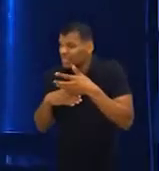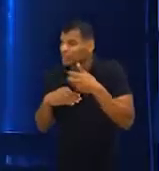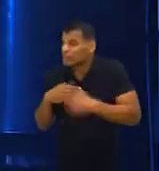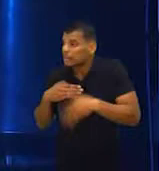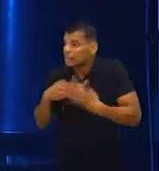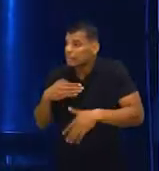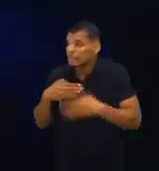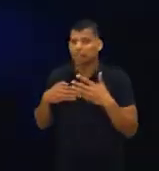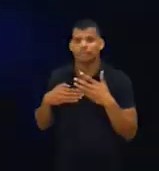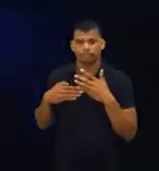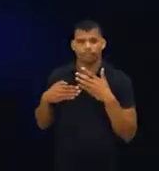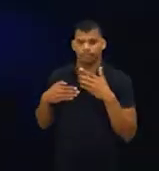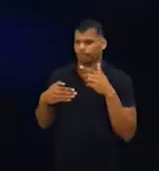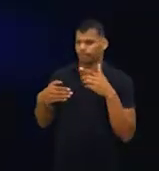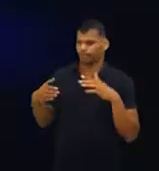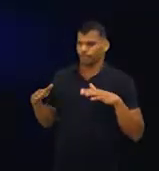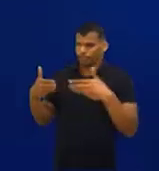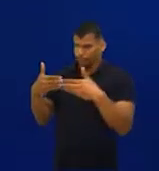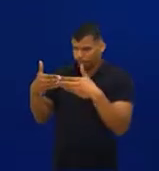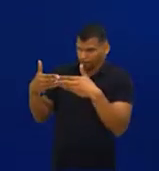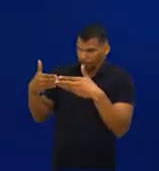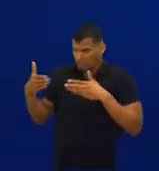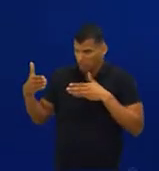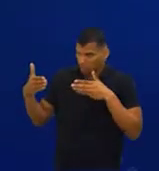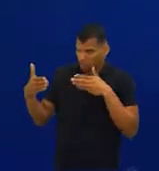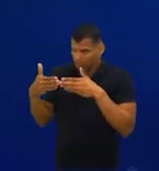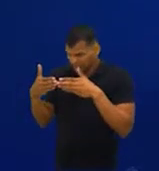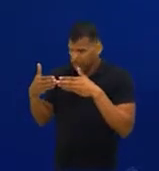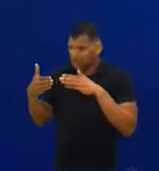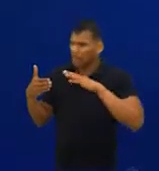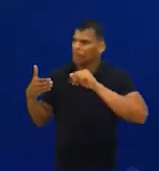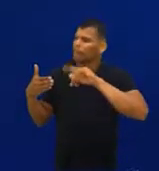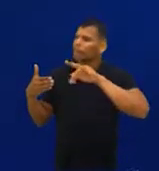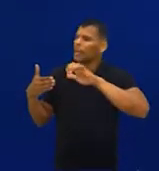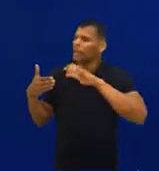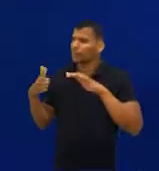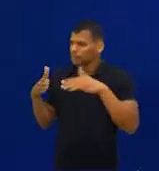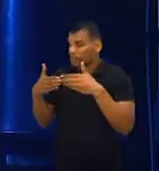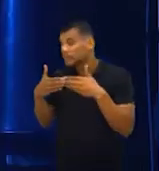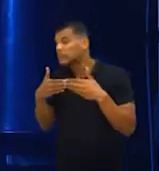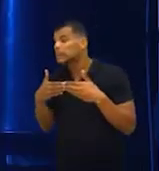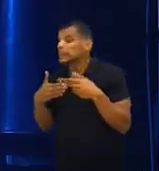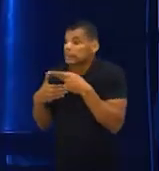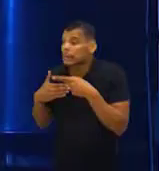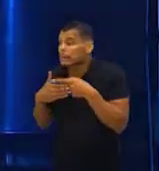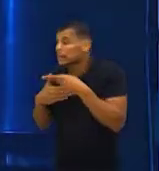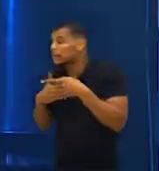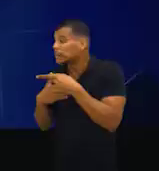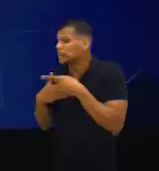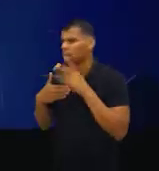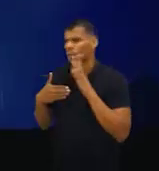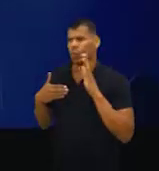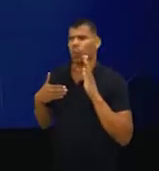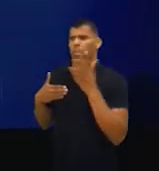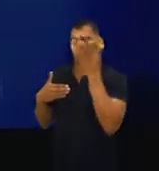Barrados no baile, só viviam dando detalhe. Barrados no baile,